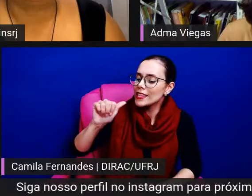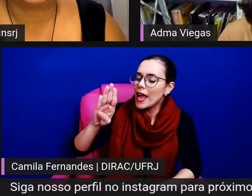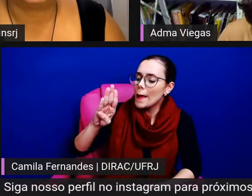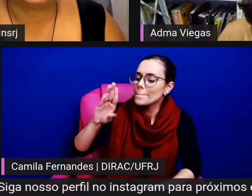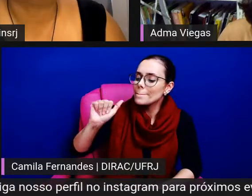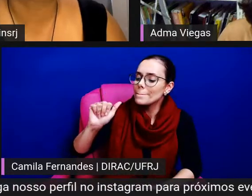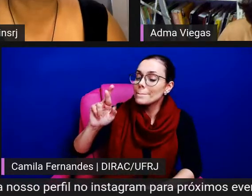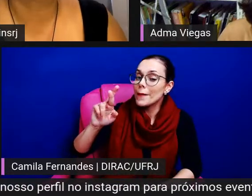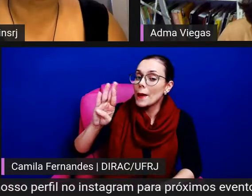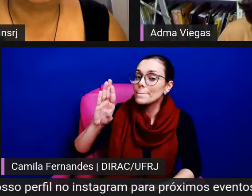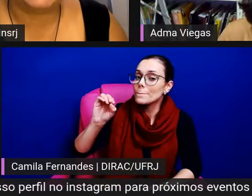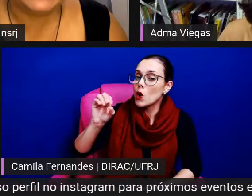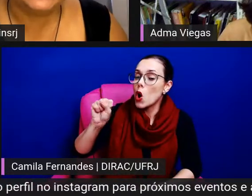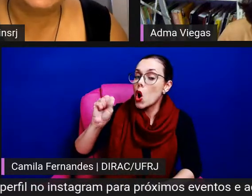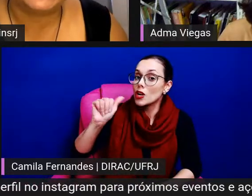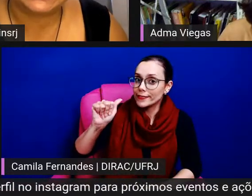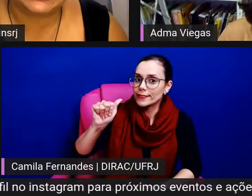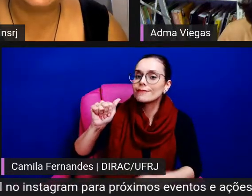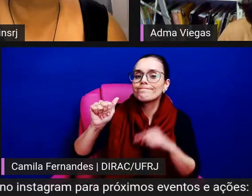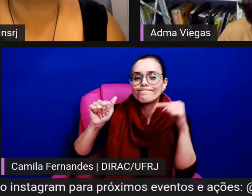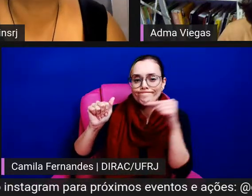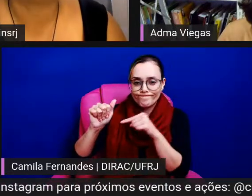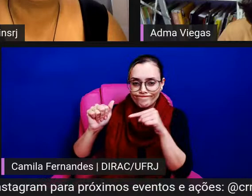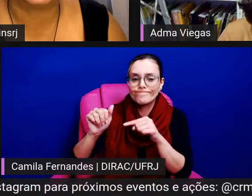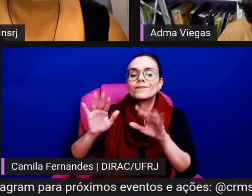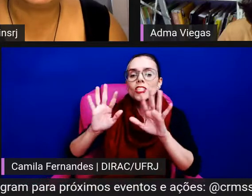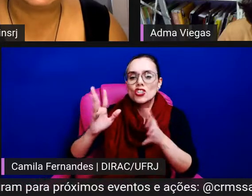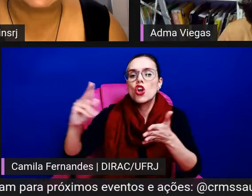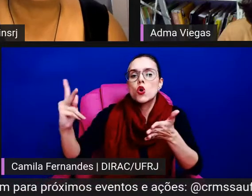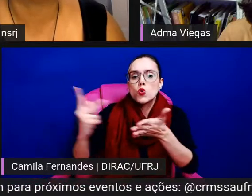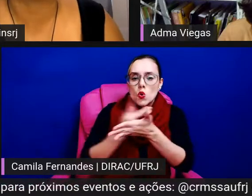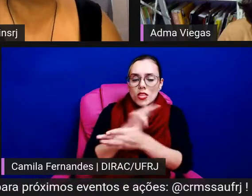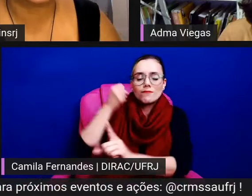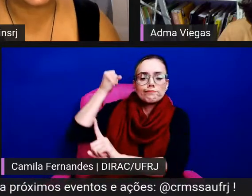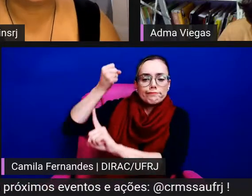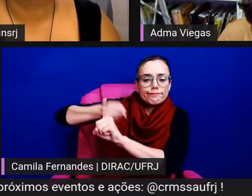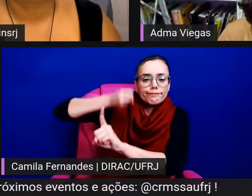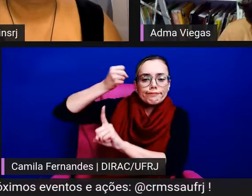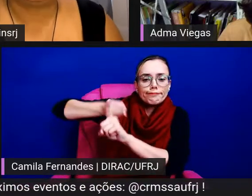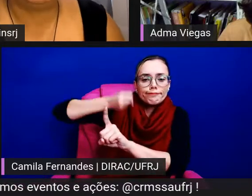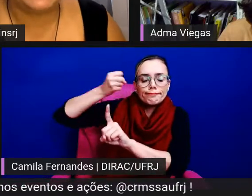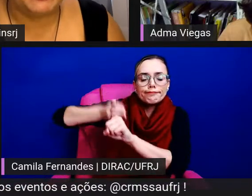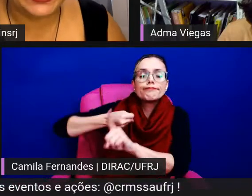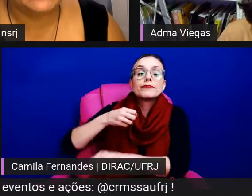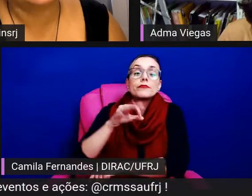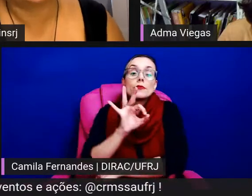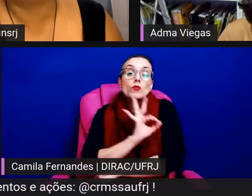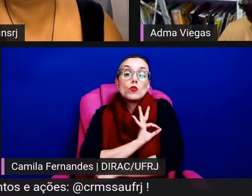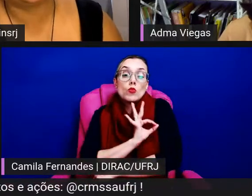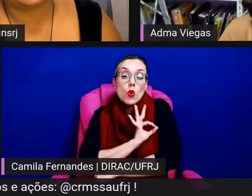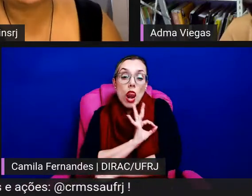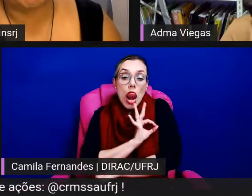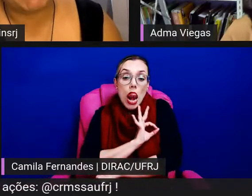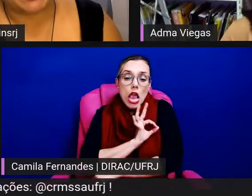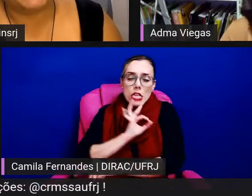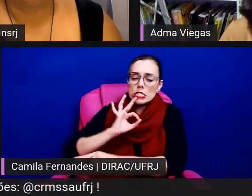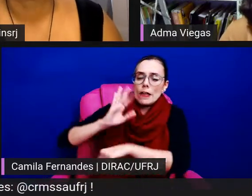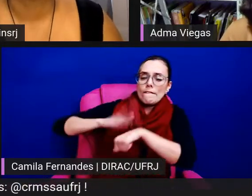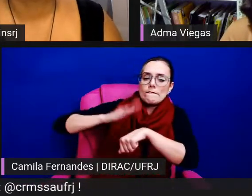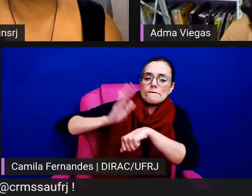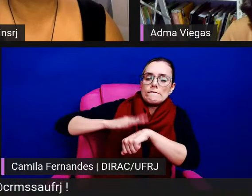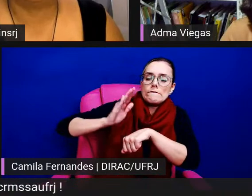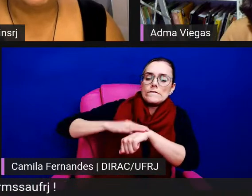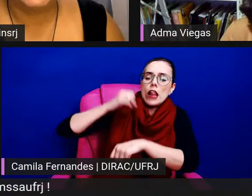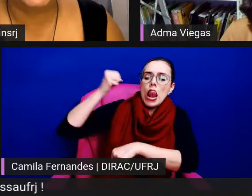sapatão, periférica, brutalmente espancada por policiais militares e assassinada em Ribeirão Preto, no interior de São